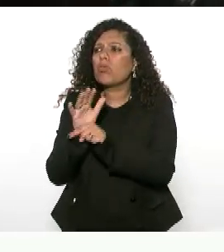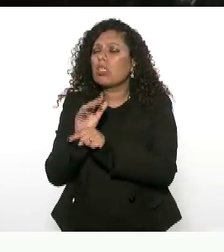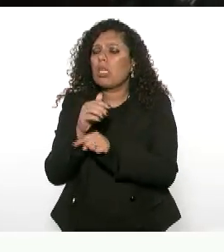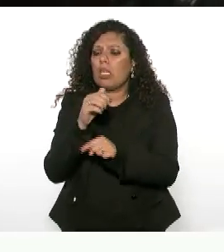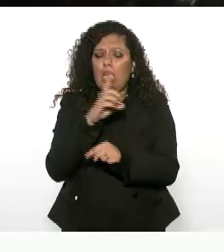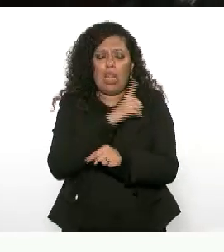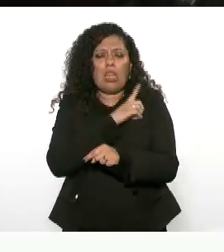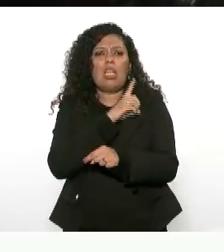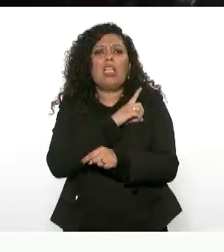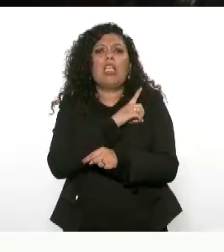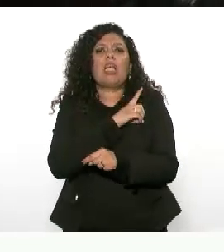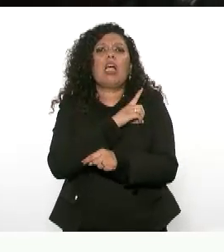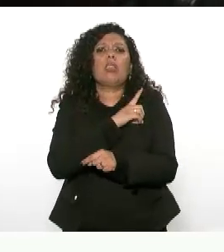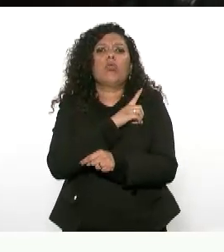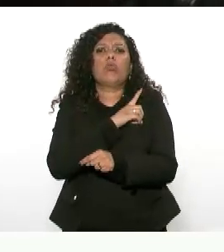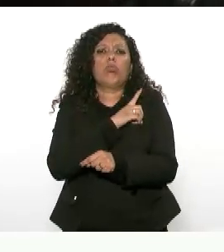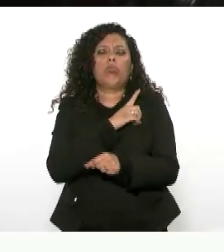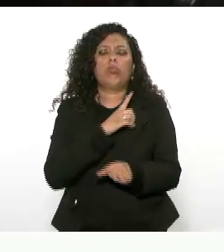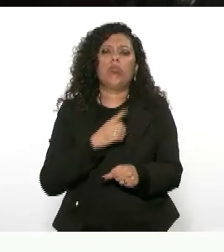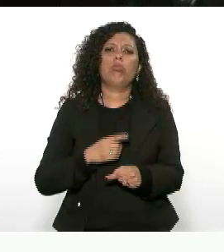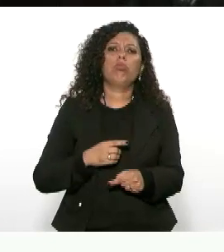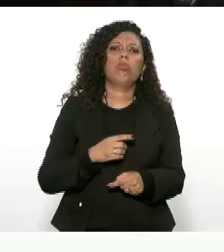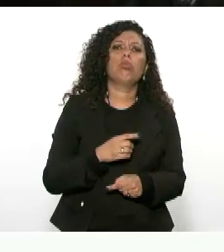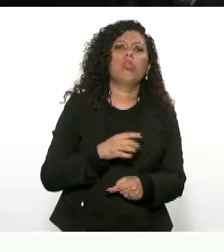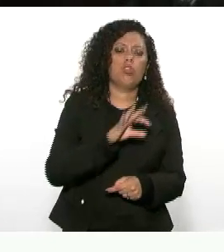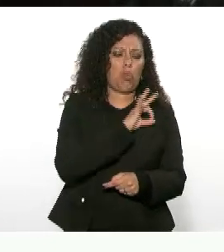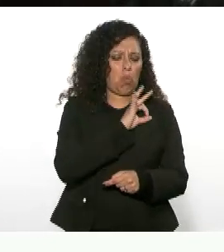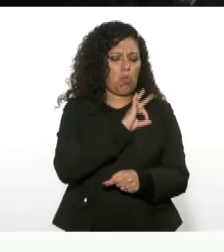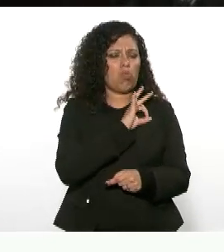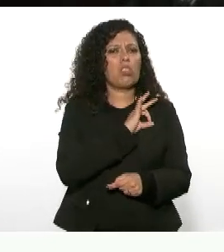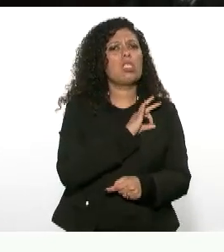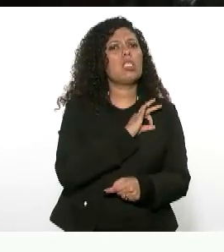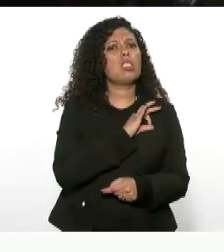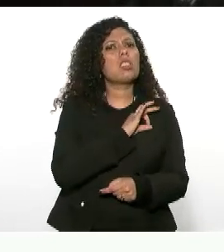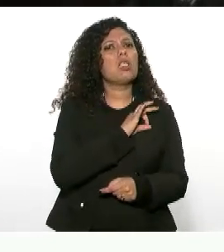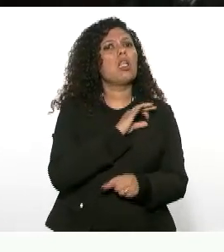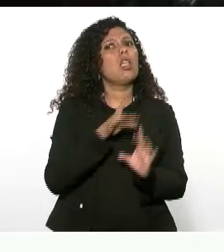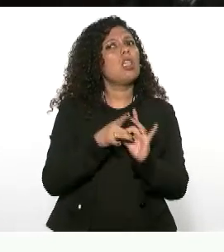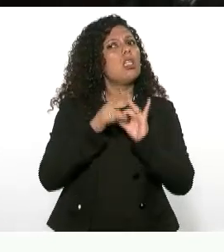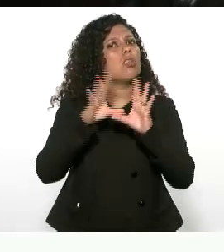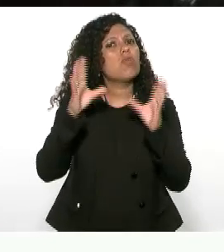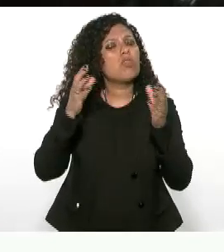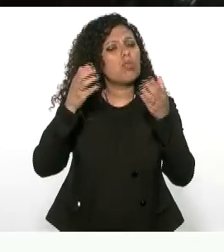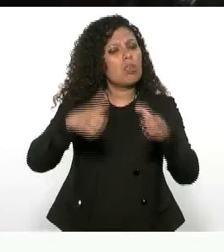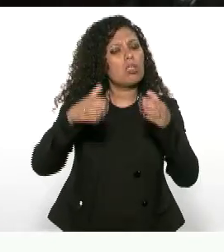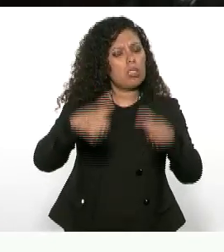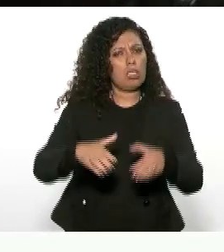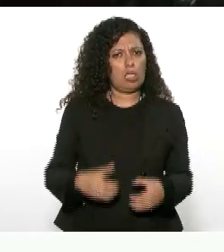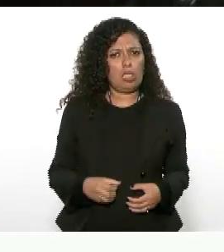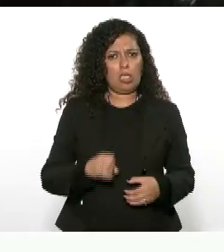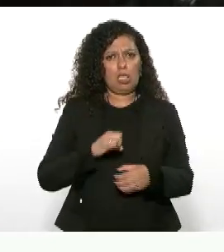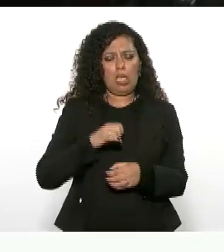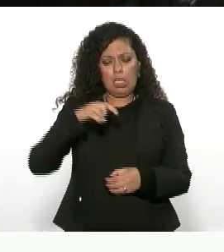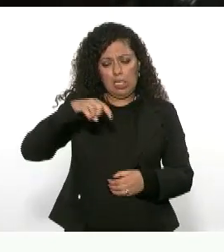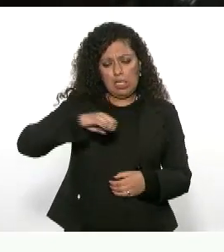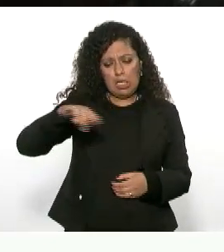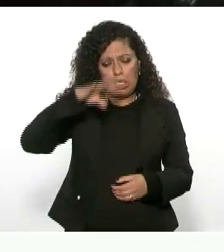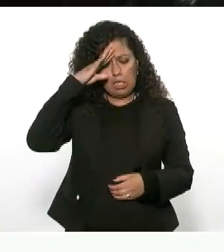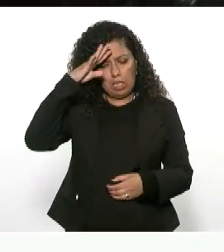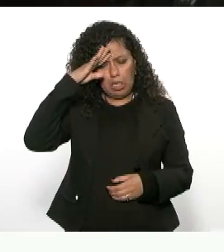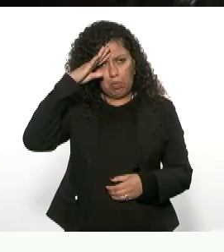não importa, porque nós já autorizamos o concurso. Então, quando a intervenção conseguir a autorização